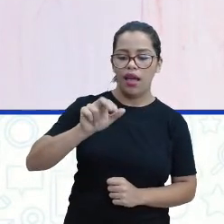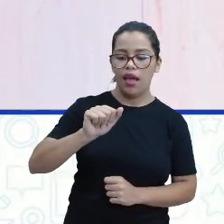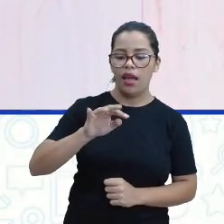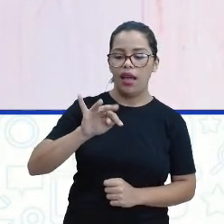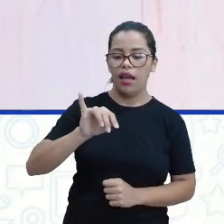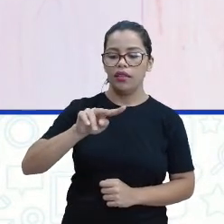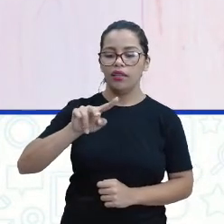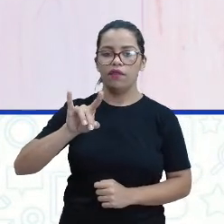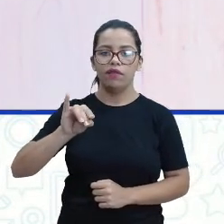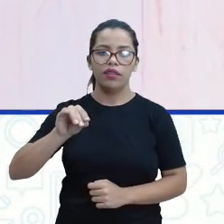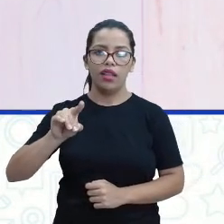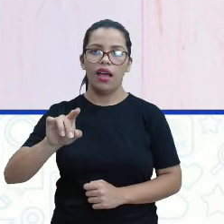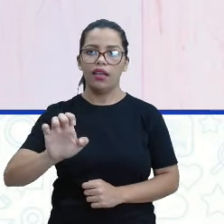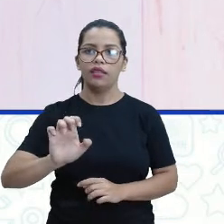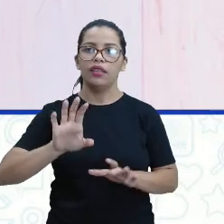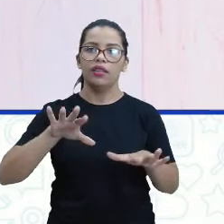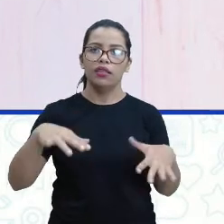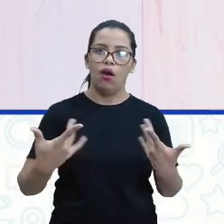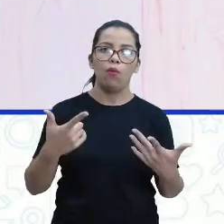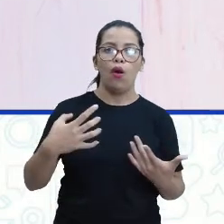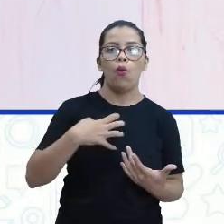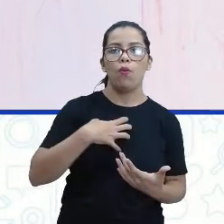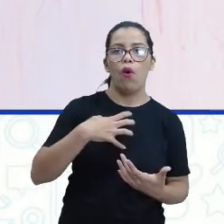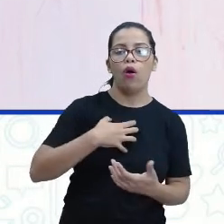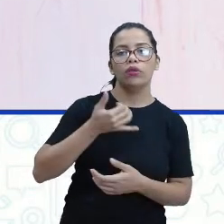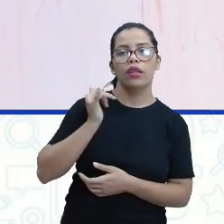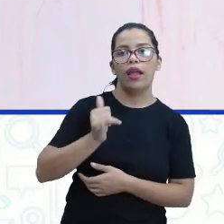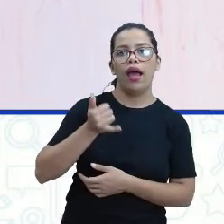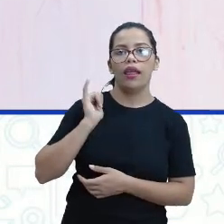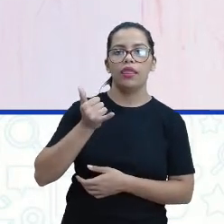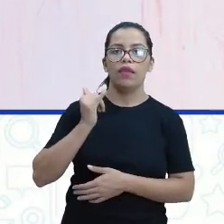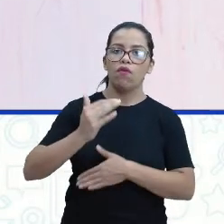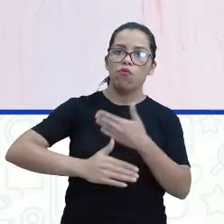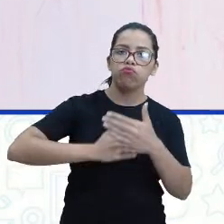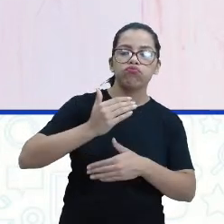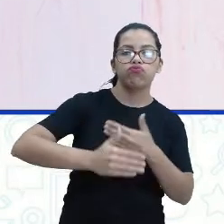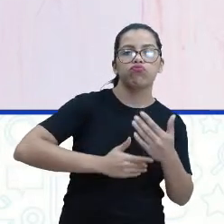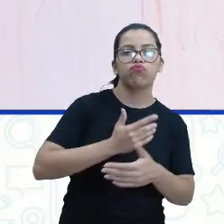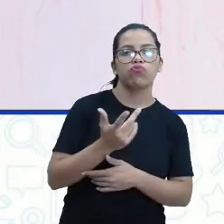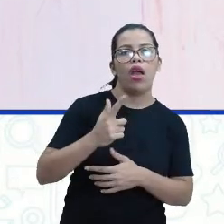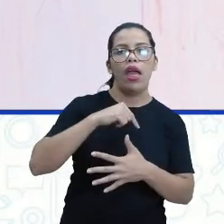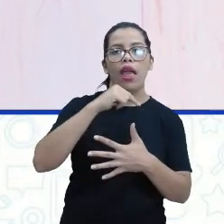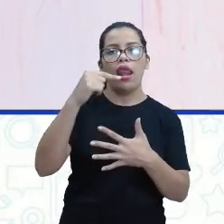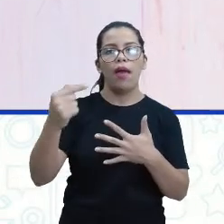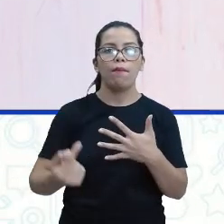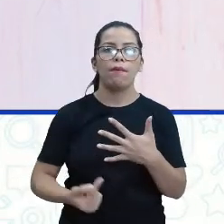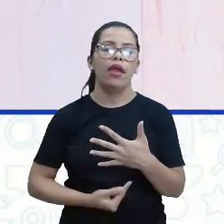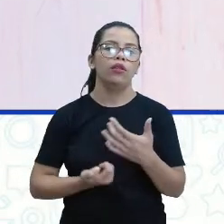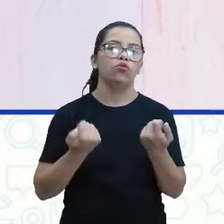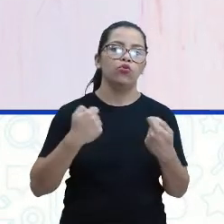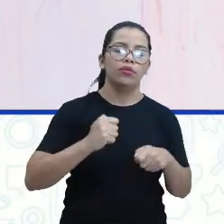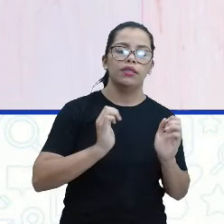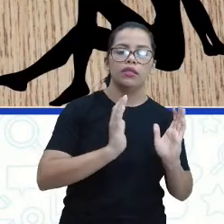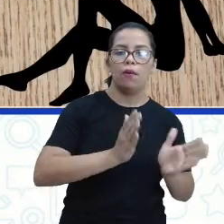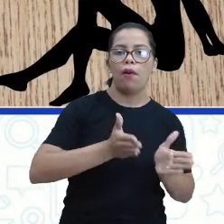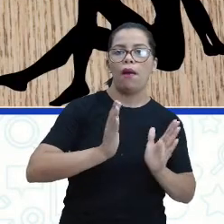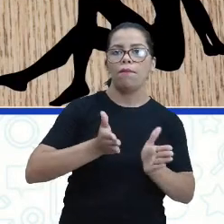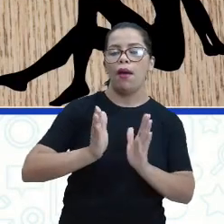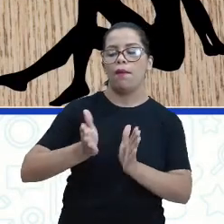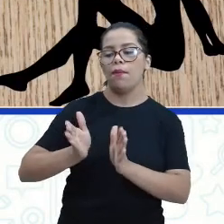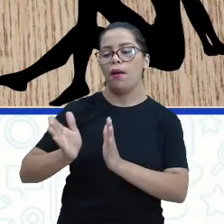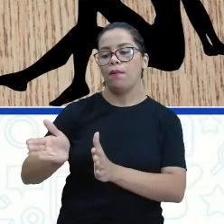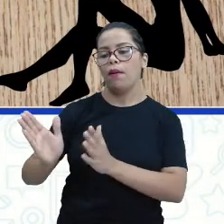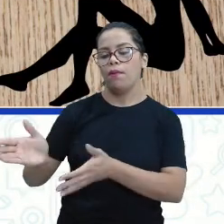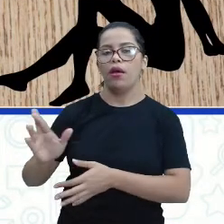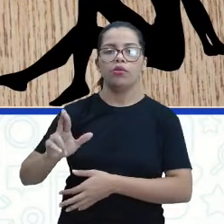ordem estrutural, como é o caso dos romances modernos e contemporâneos, que não seguem a linearidade do contar